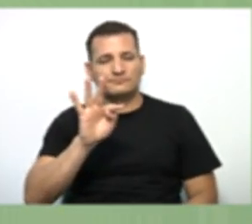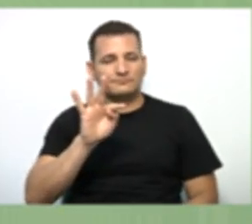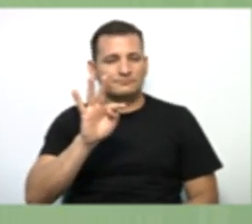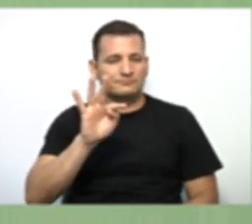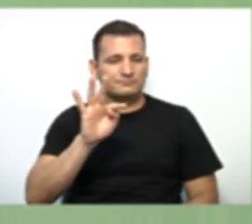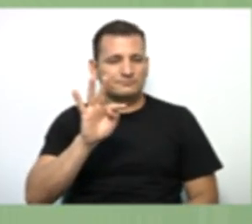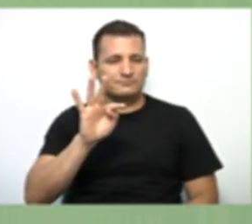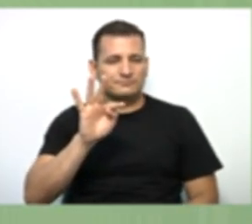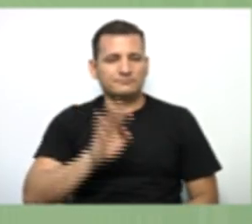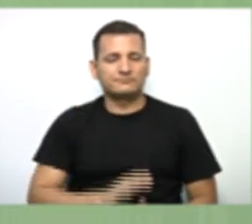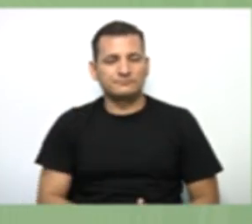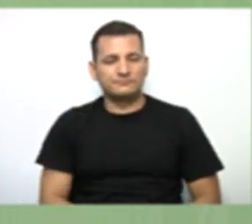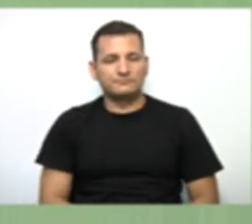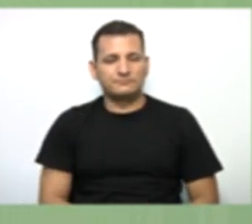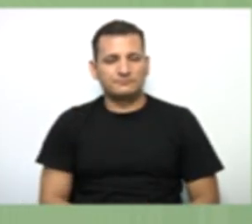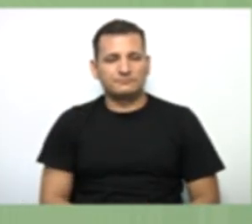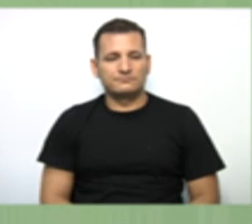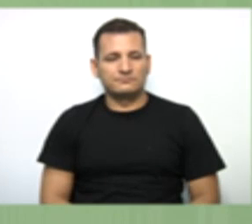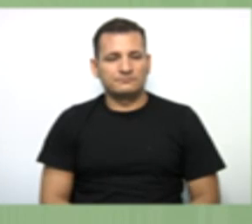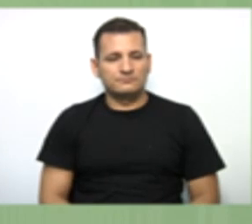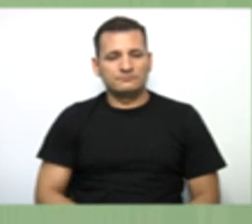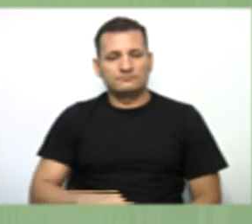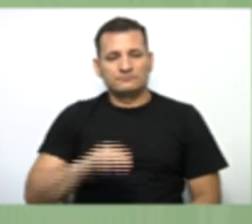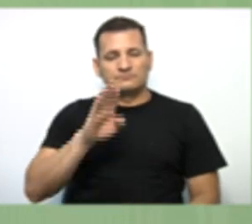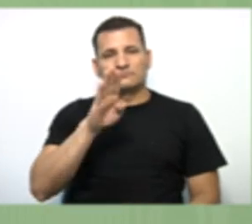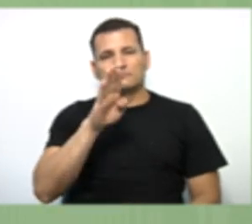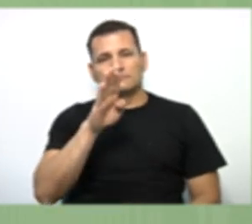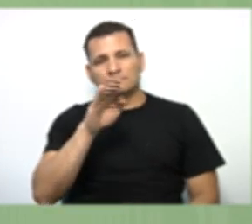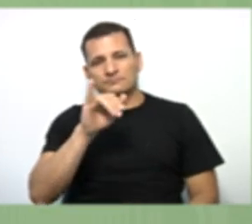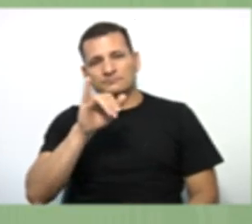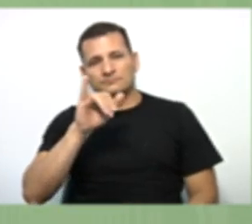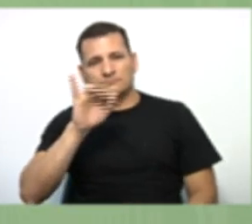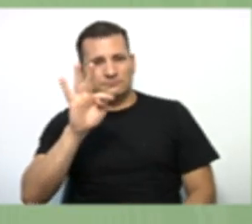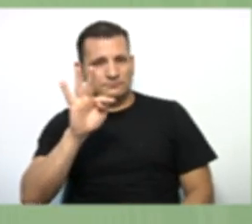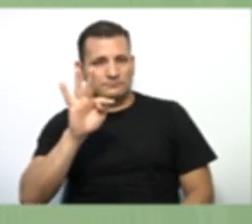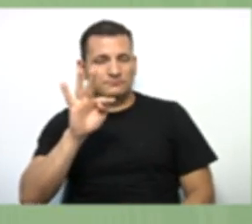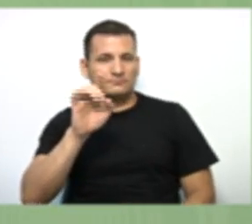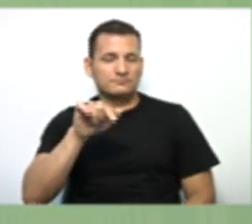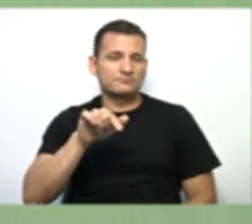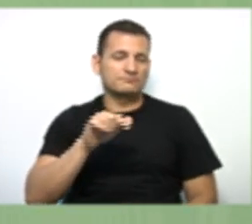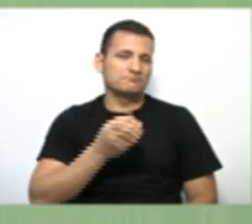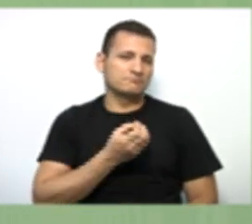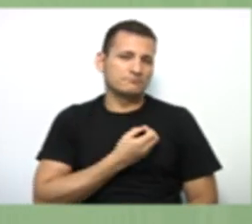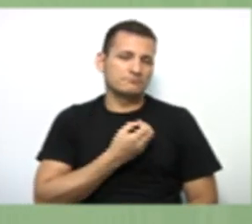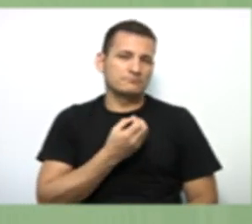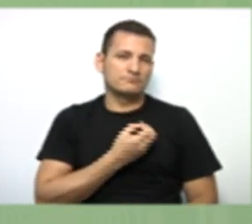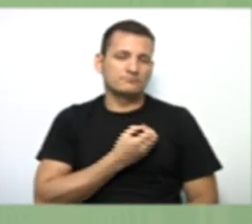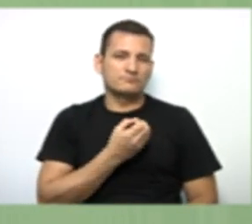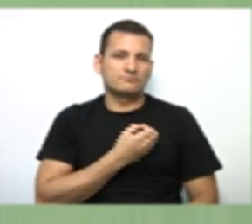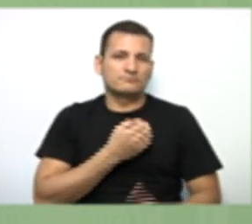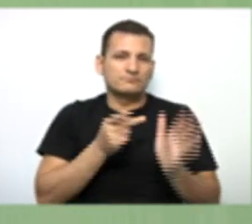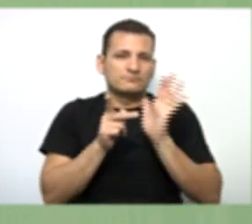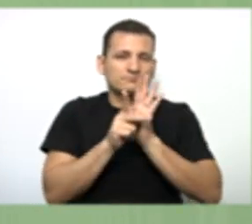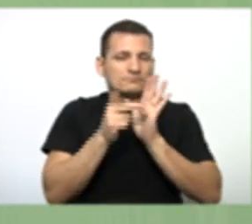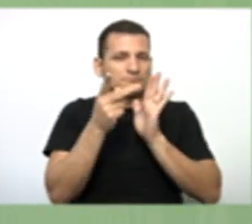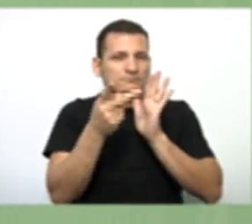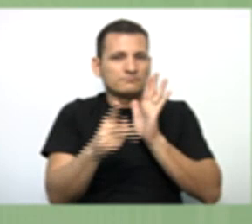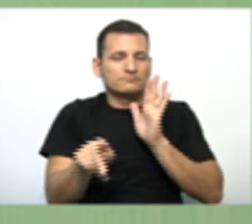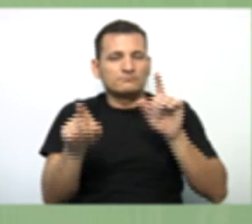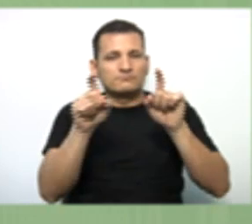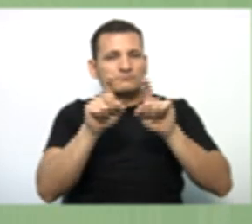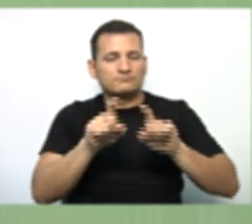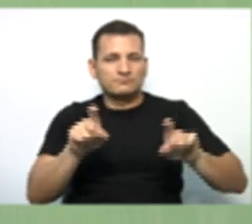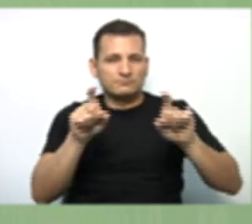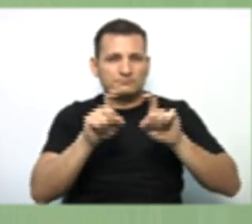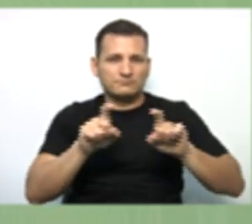Binary digit. O bit, ou dígito binário, é a menor unidade de medida da linguagem computacional, ou